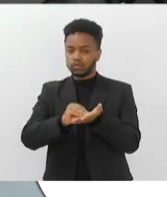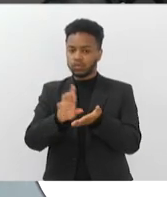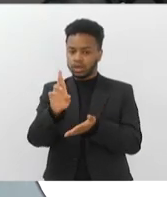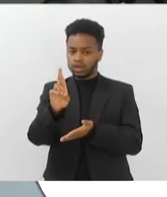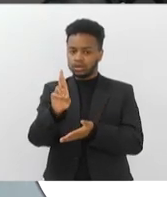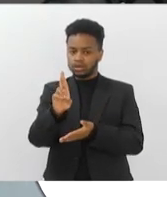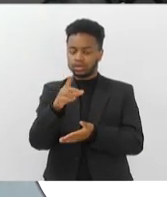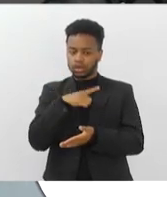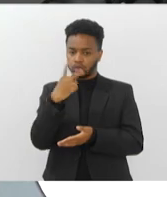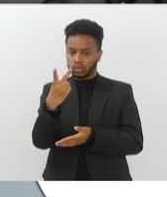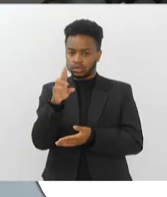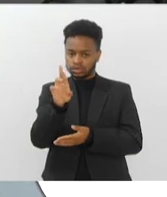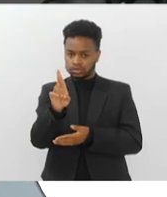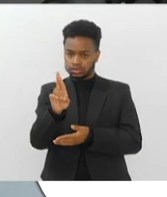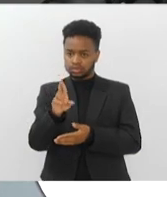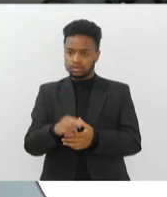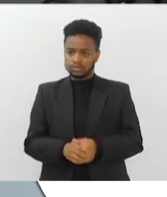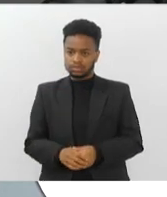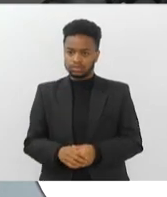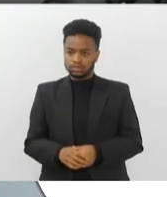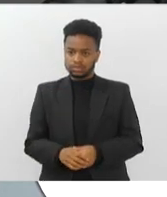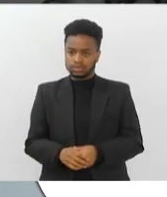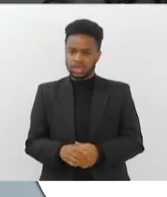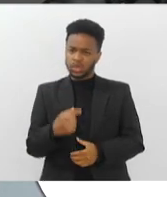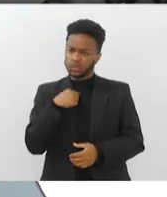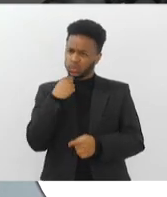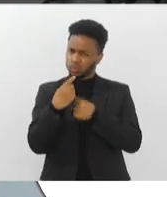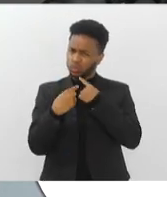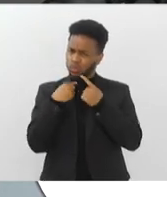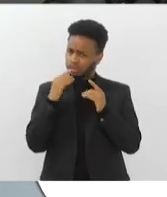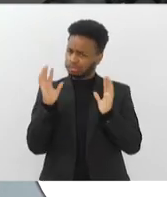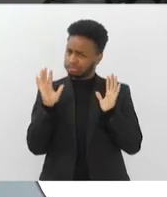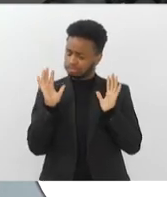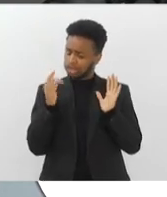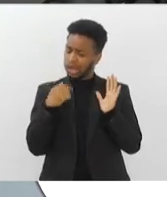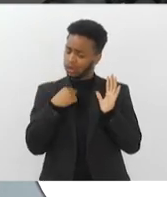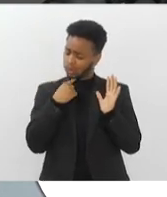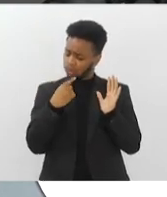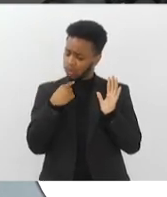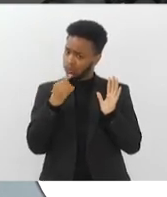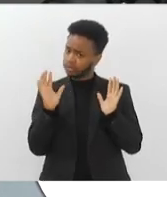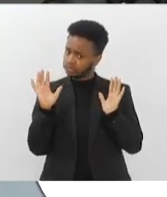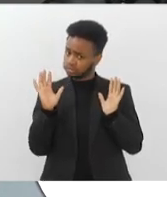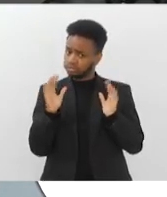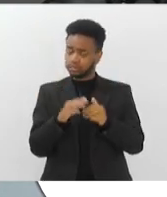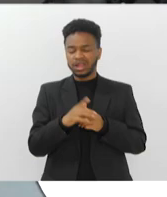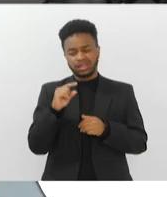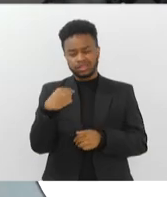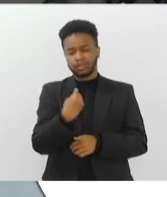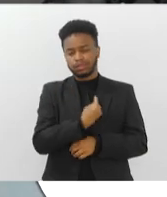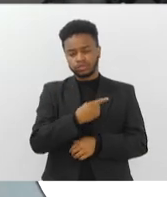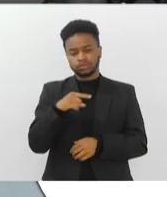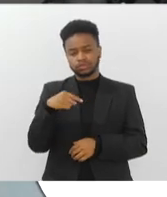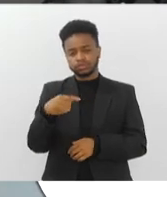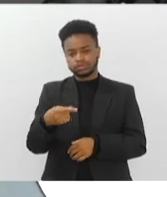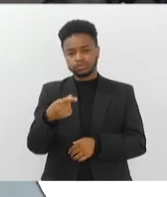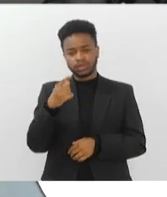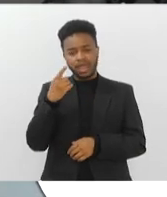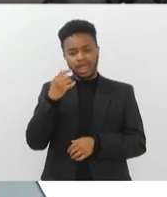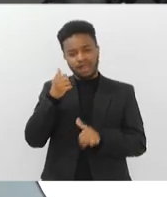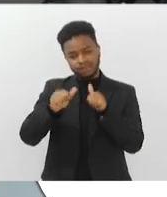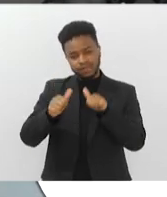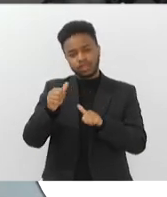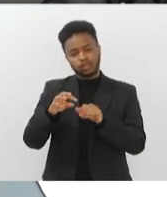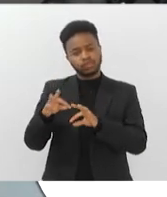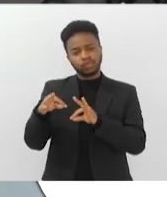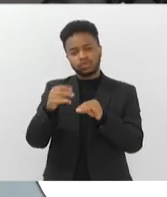Tem dois R's. Eu tenho dúvida. Eu tenho vamos ver, então vamos verificar isso. Não, mas, todo mundo chama de Betinho, essa